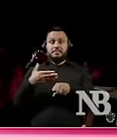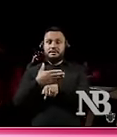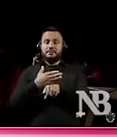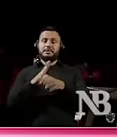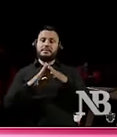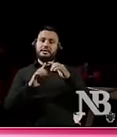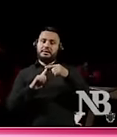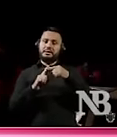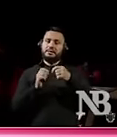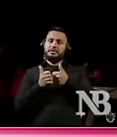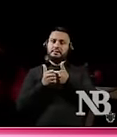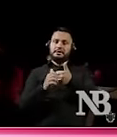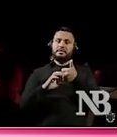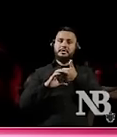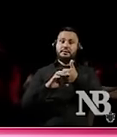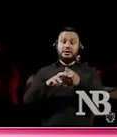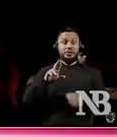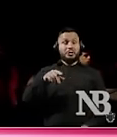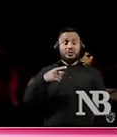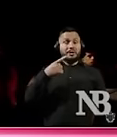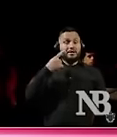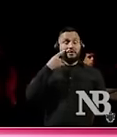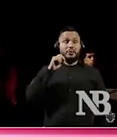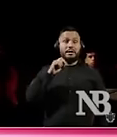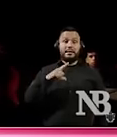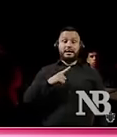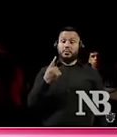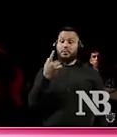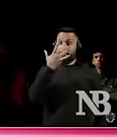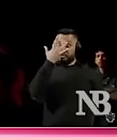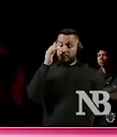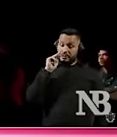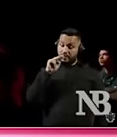nunca viu, que tinha um cara que estava vendo o sacrifício dele.